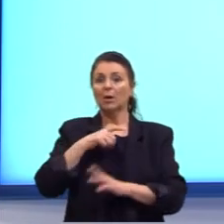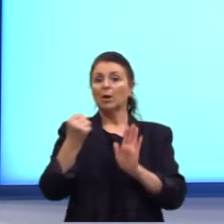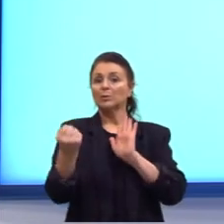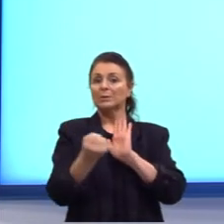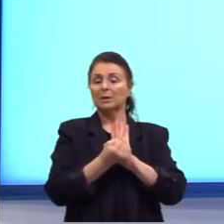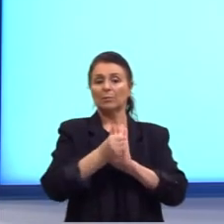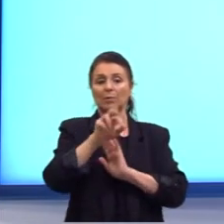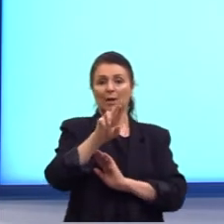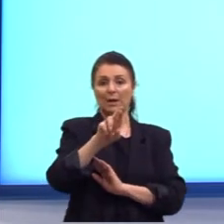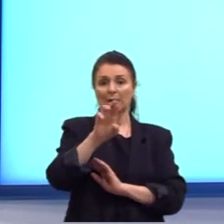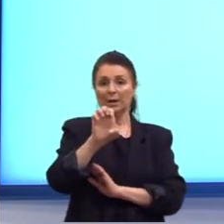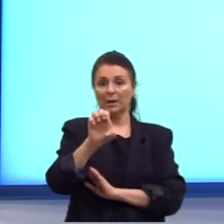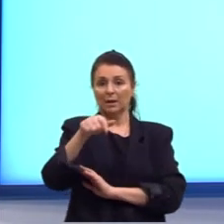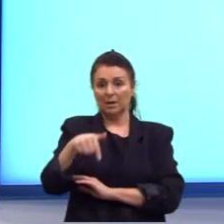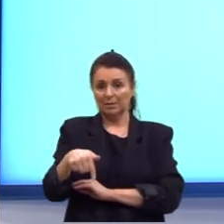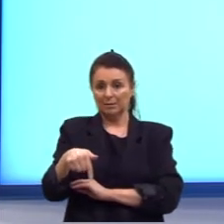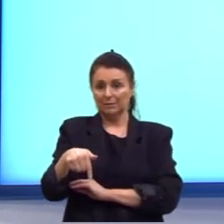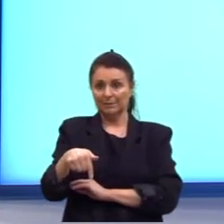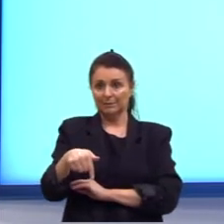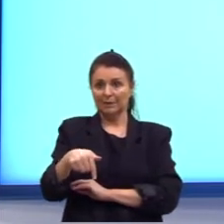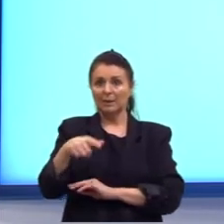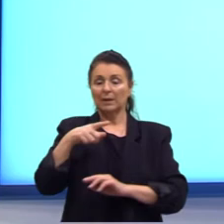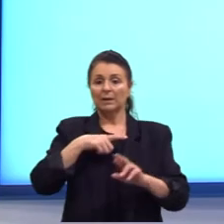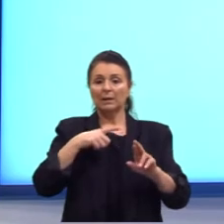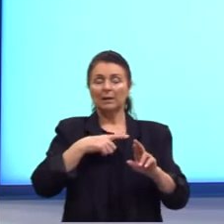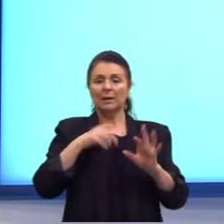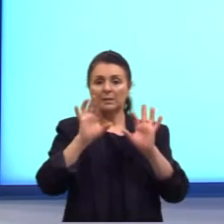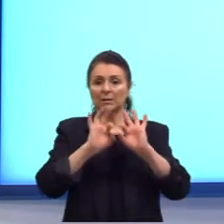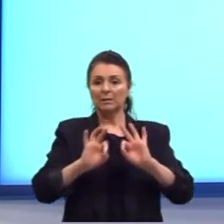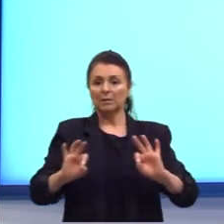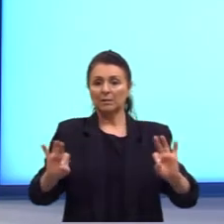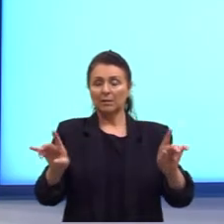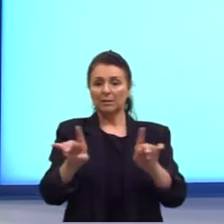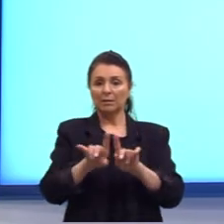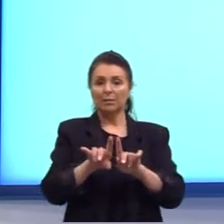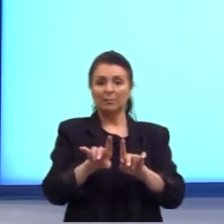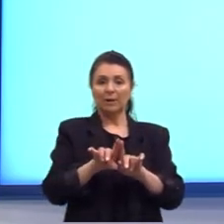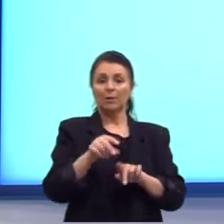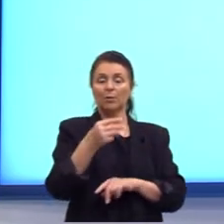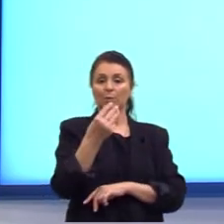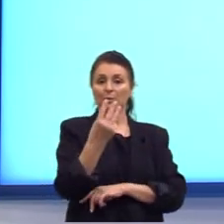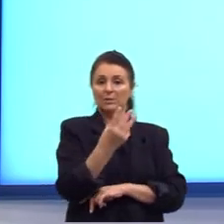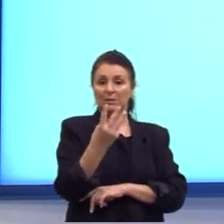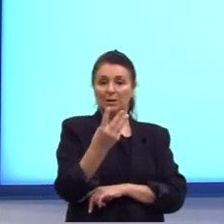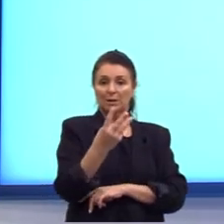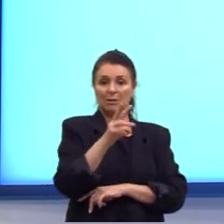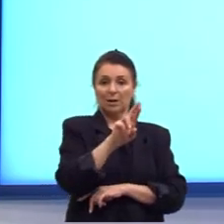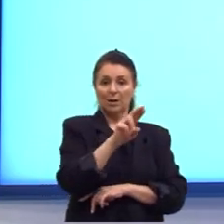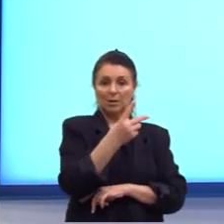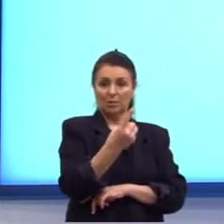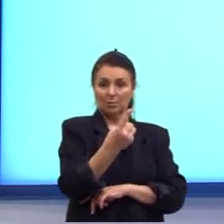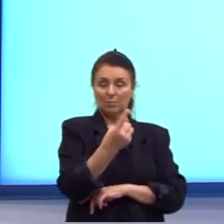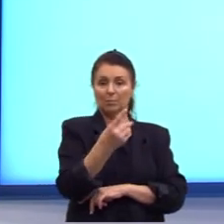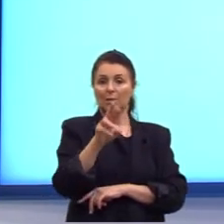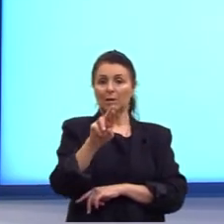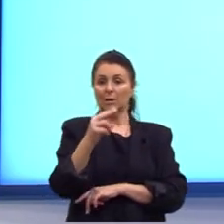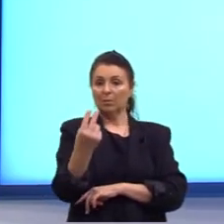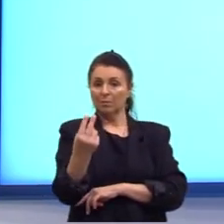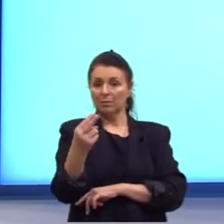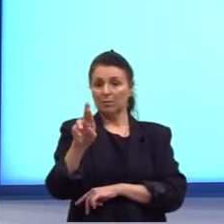simbolizado essa forma tá se não muda e aqui a gente quer simplificar esses três resistores transformar em um